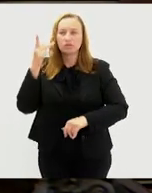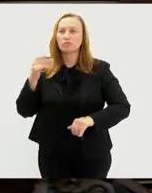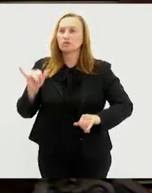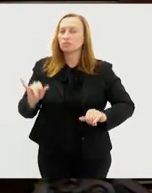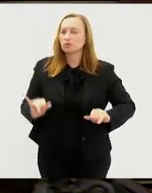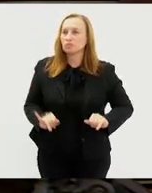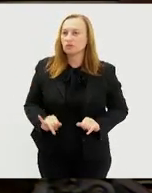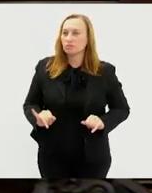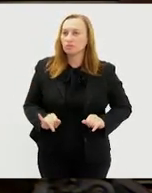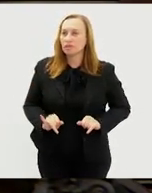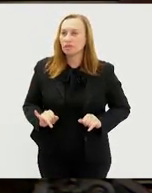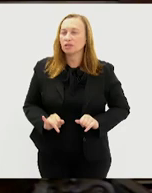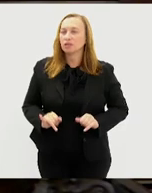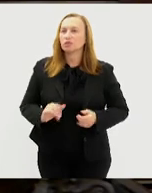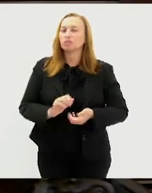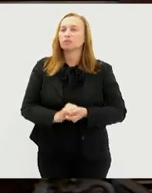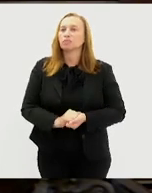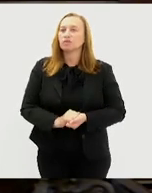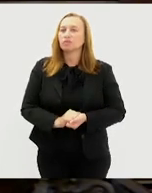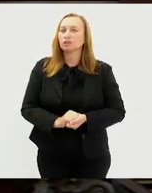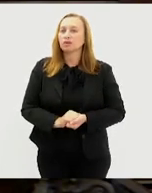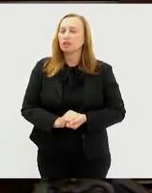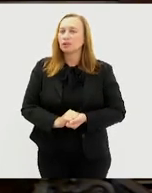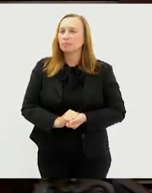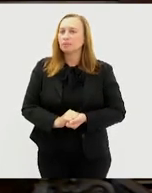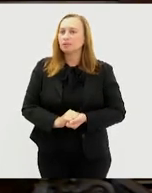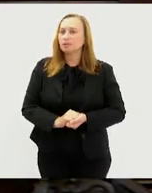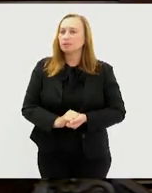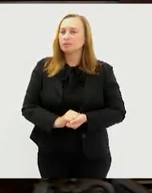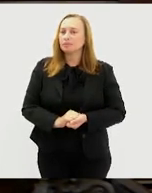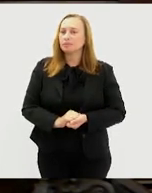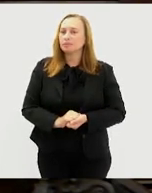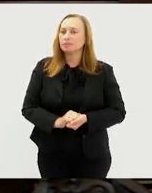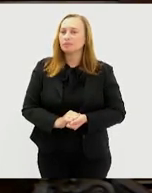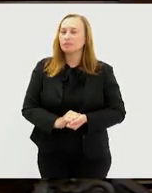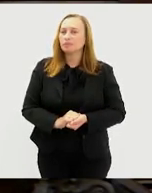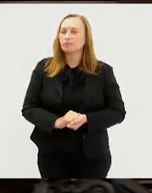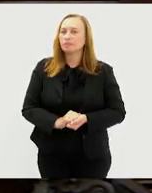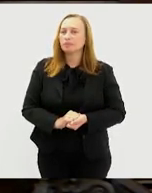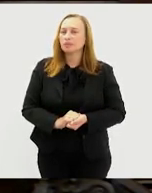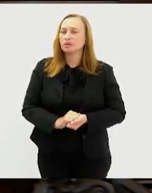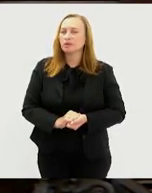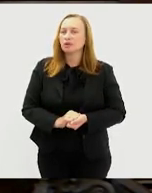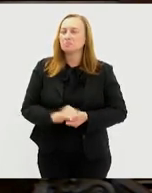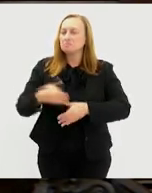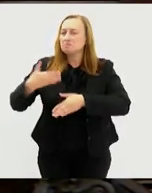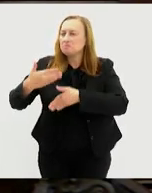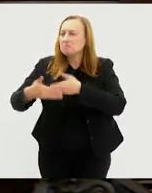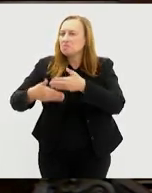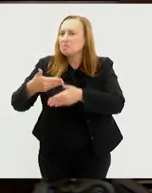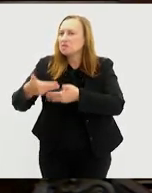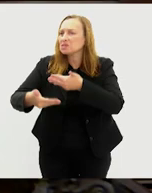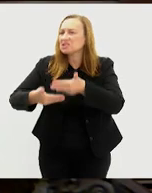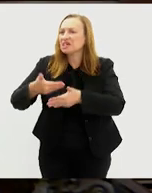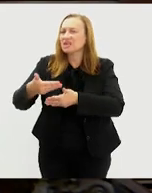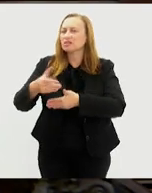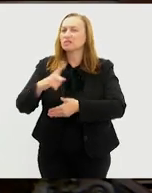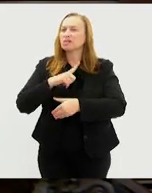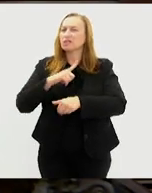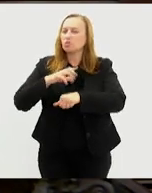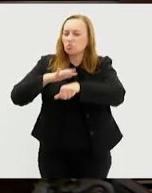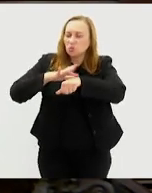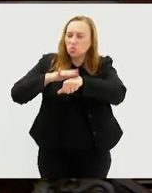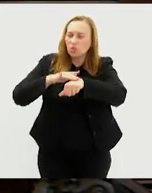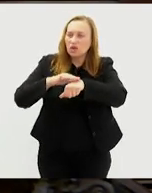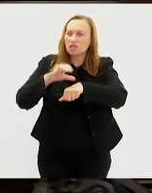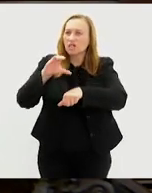psíquico pessoas que passem por um processo de enfrentar uma doença crônica